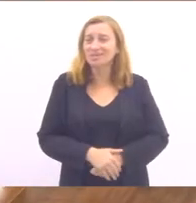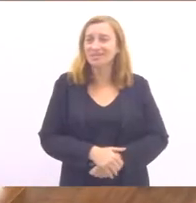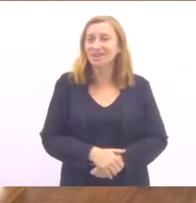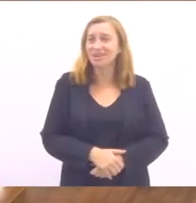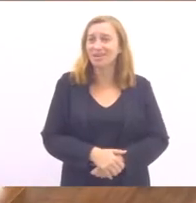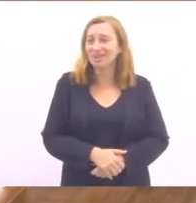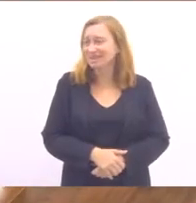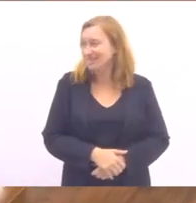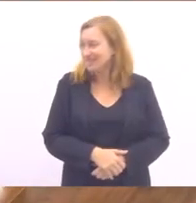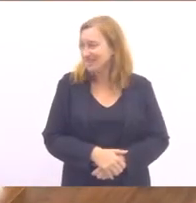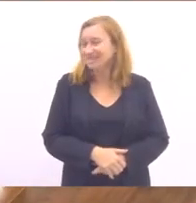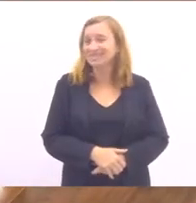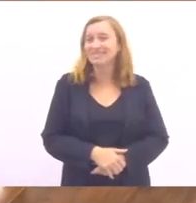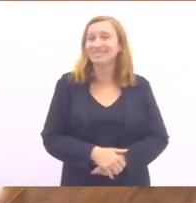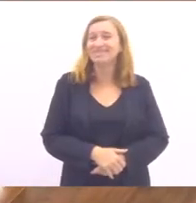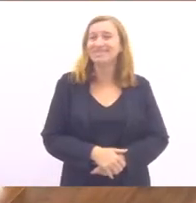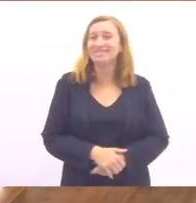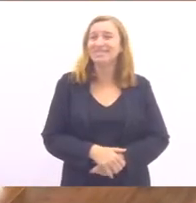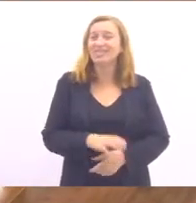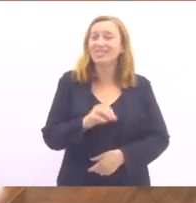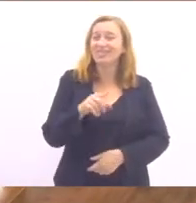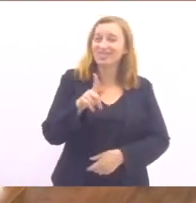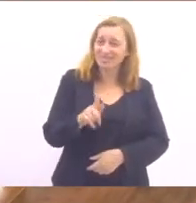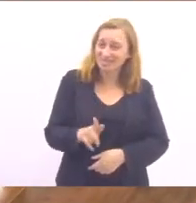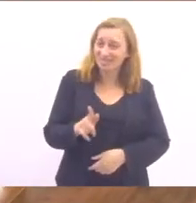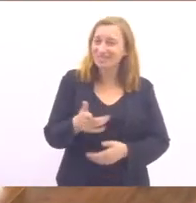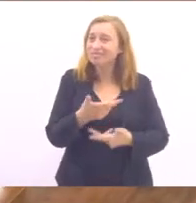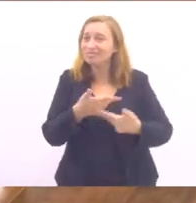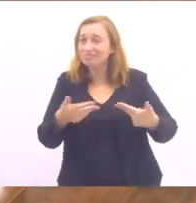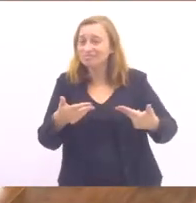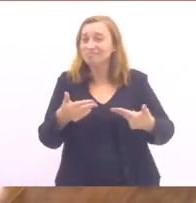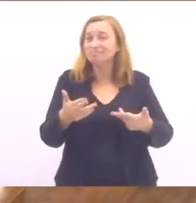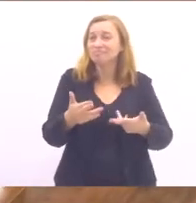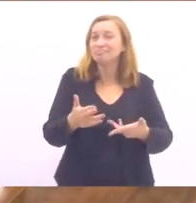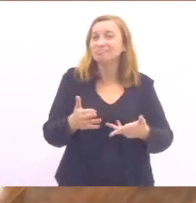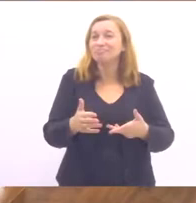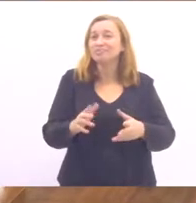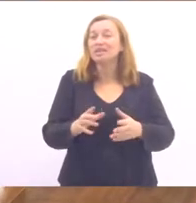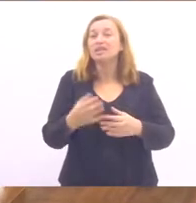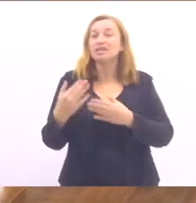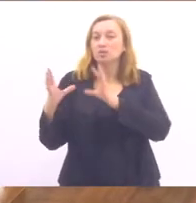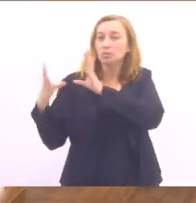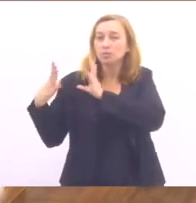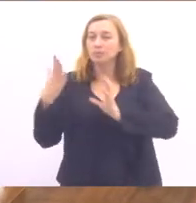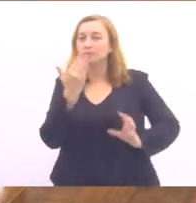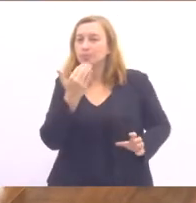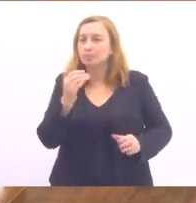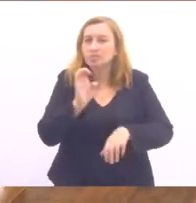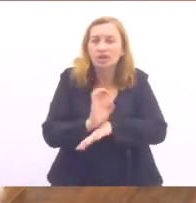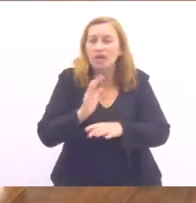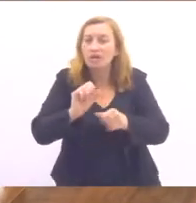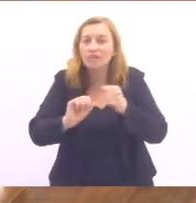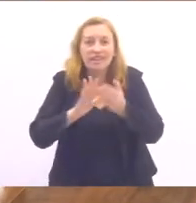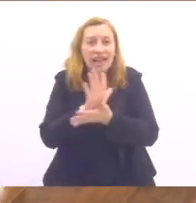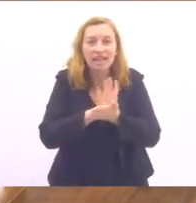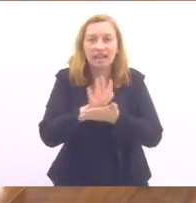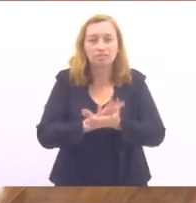Sabe? Algumas ONGs, algumas coisas se manifestaram para dar cesta básica. O Estado não fez